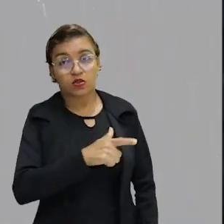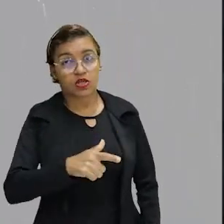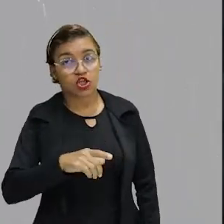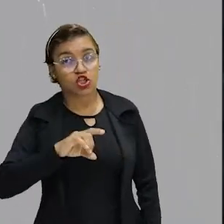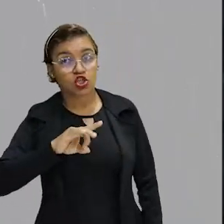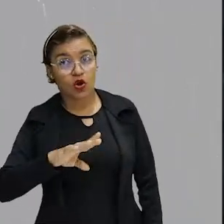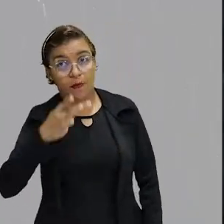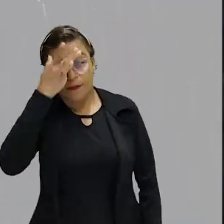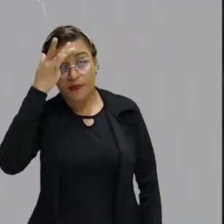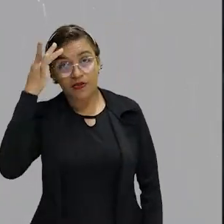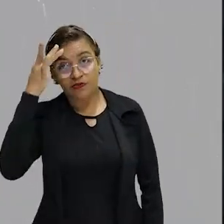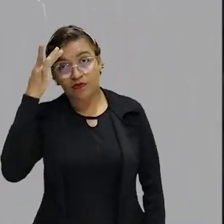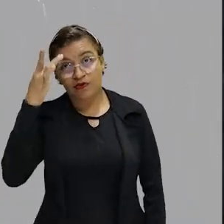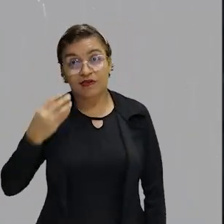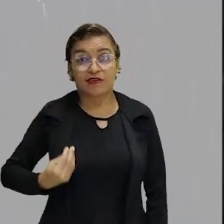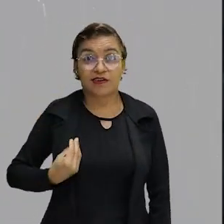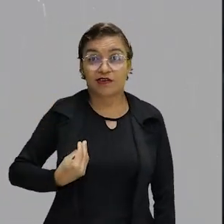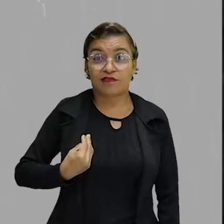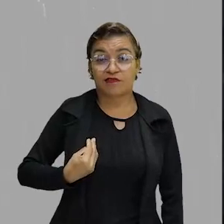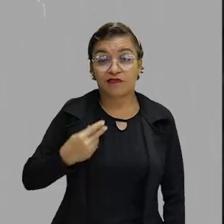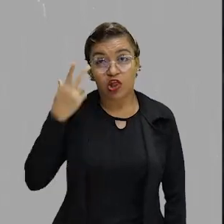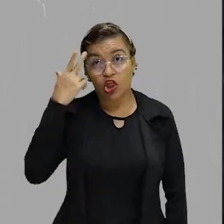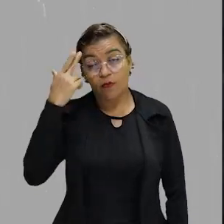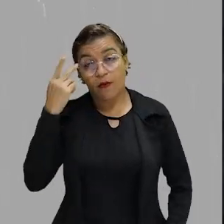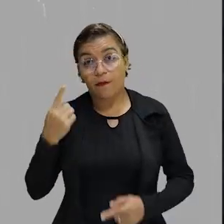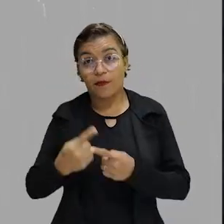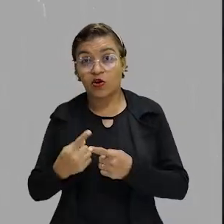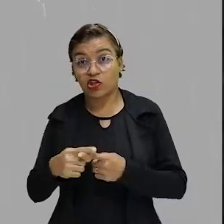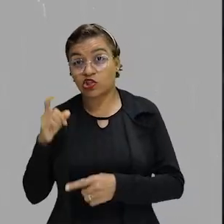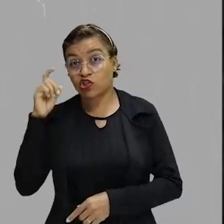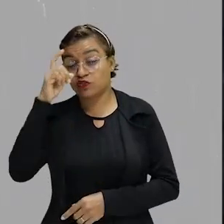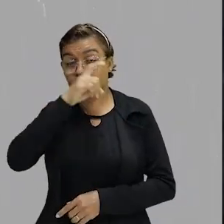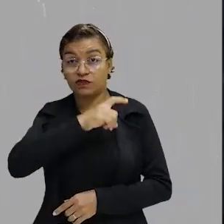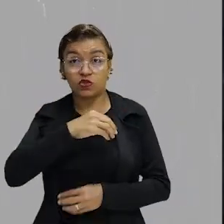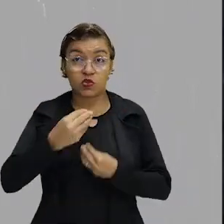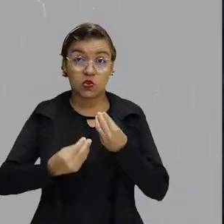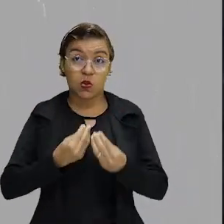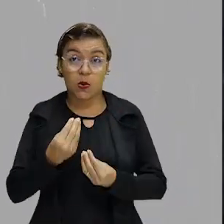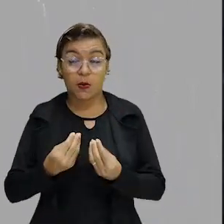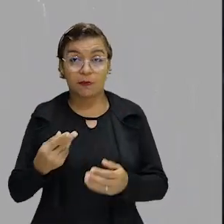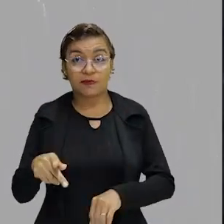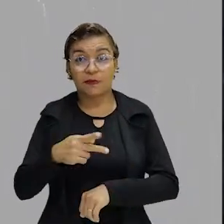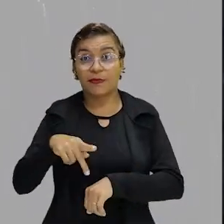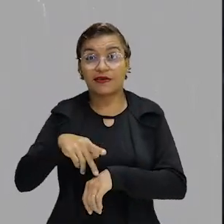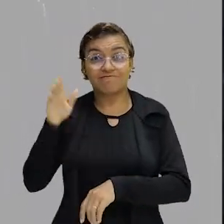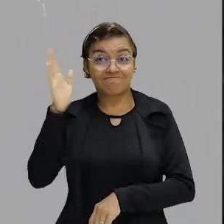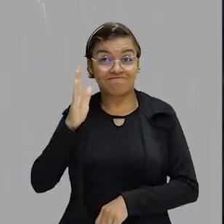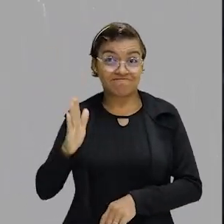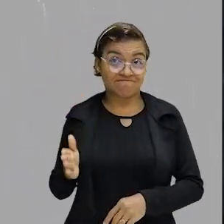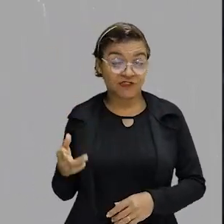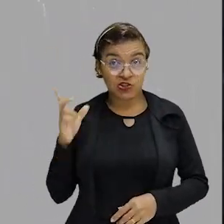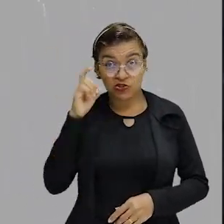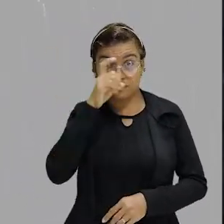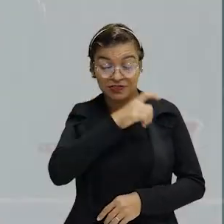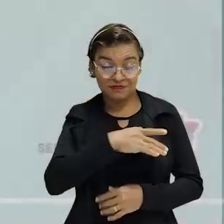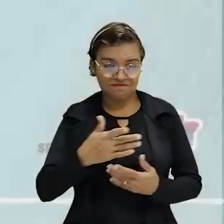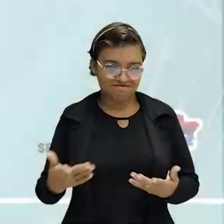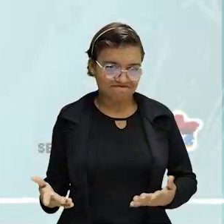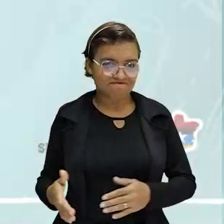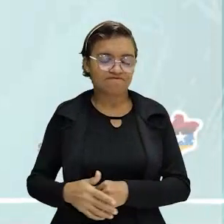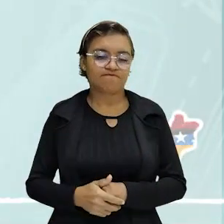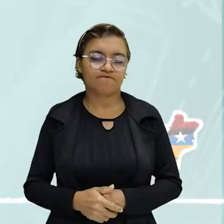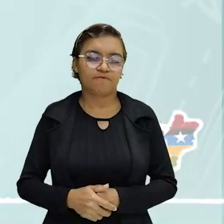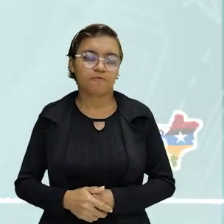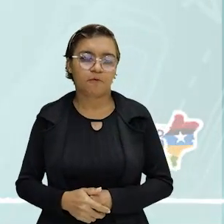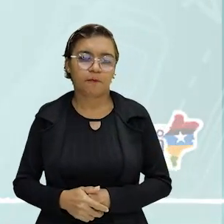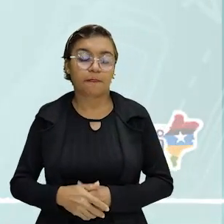gente está só sobrevivendo, né? A situação, infelizmente, de muitos aí do nosso país. Ele diz que sobrevivente tem aqui meia dúzia.